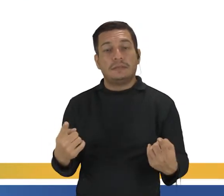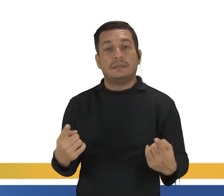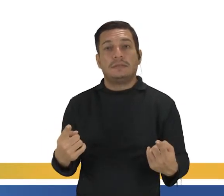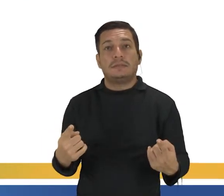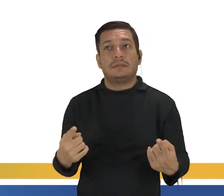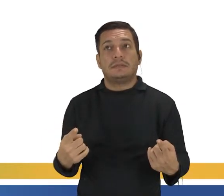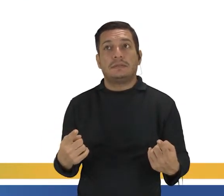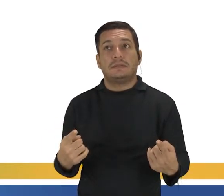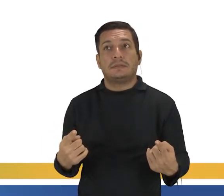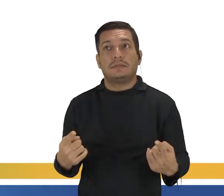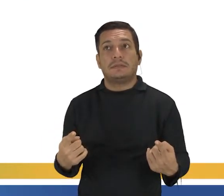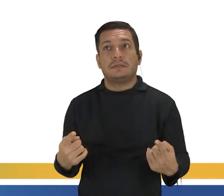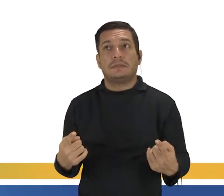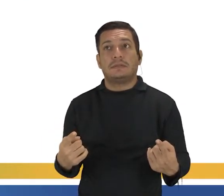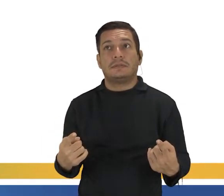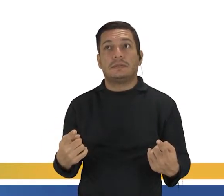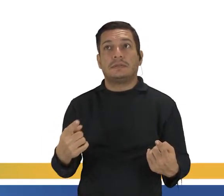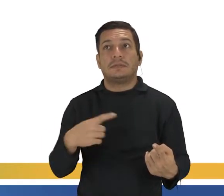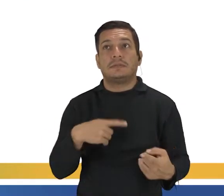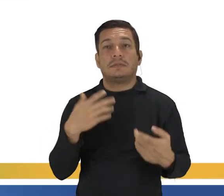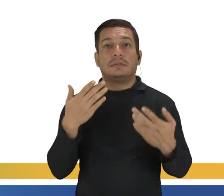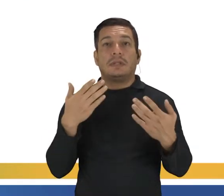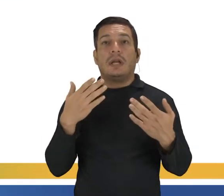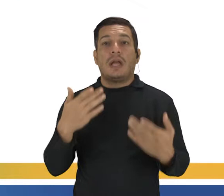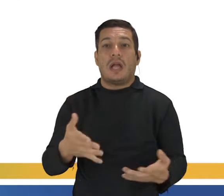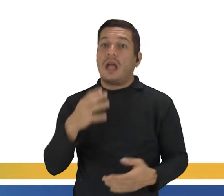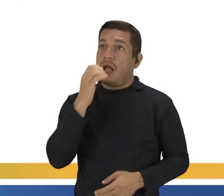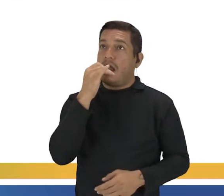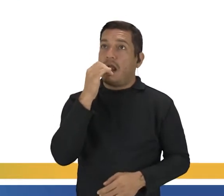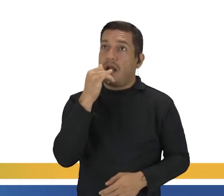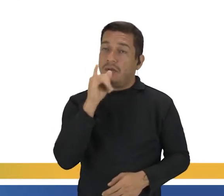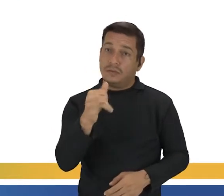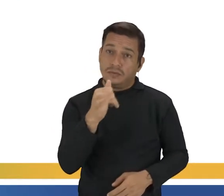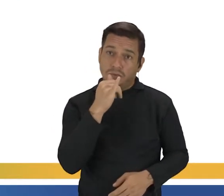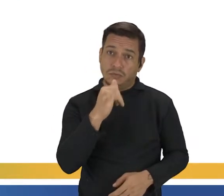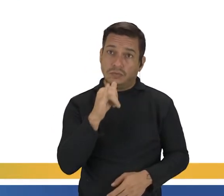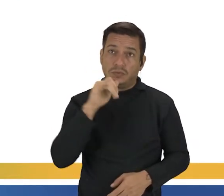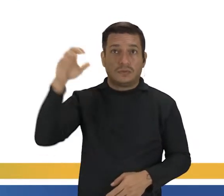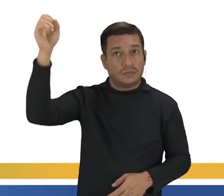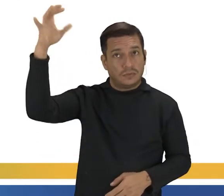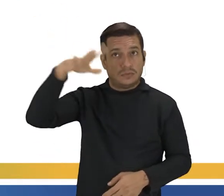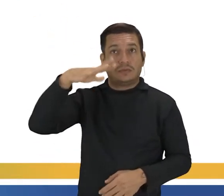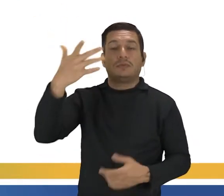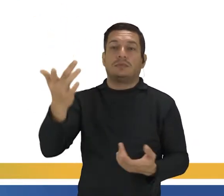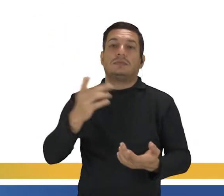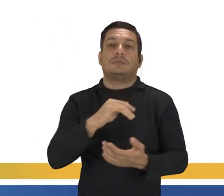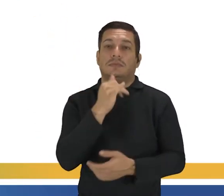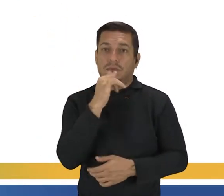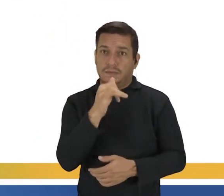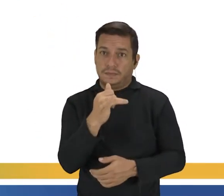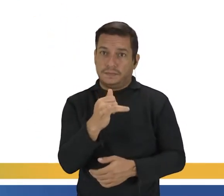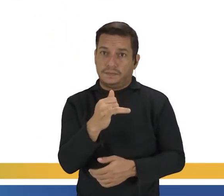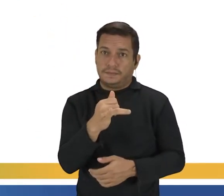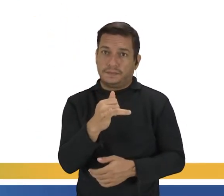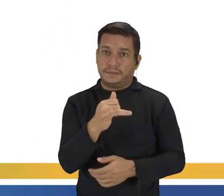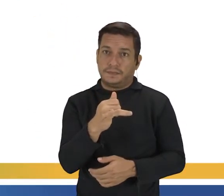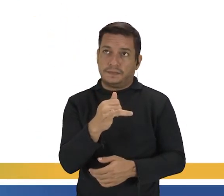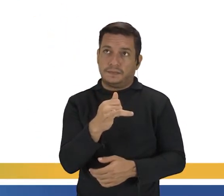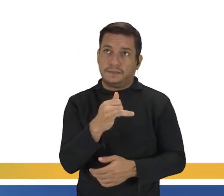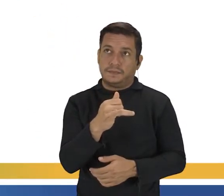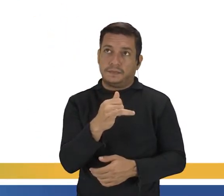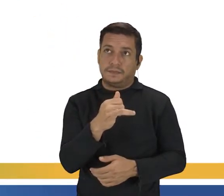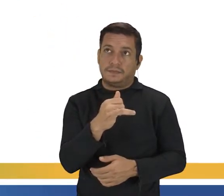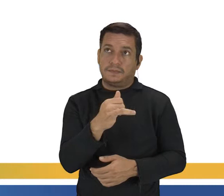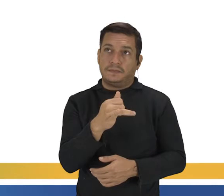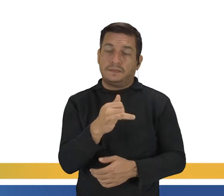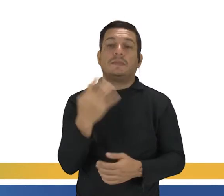com a chegada da luz elétrica ali para os nossos iluminadores, né? Através da chegada